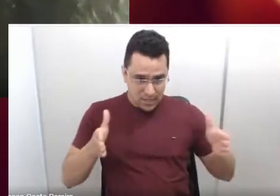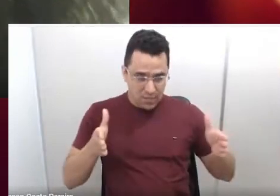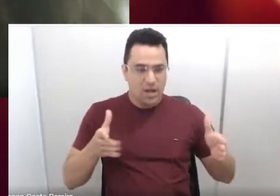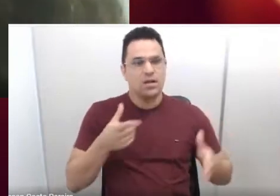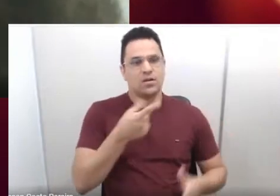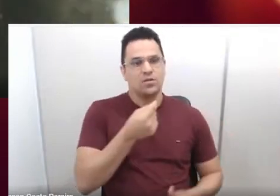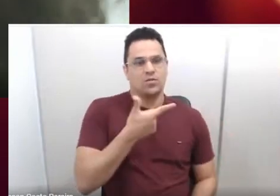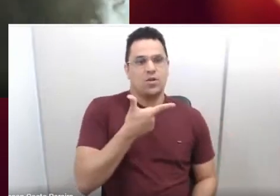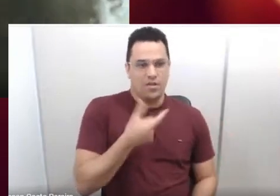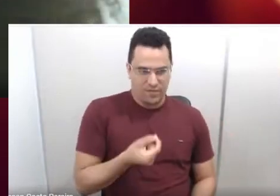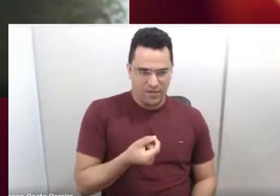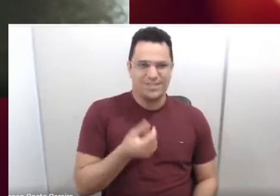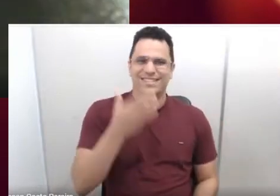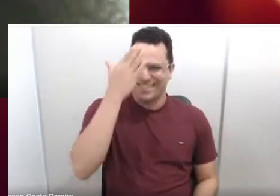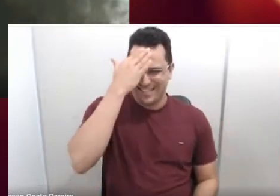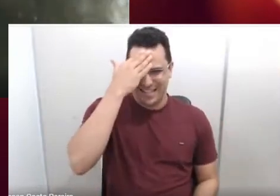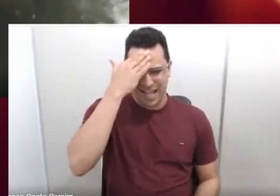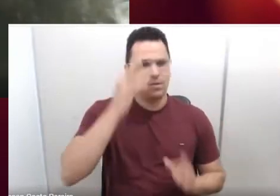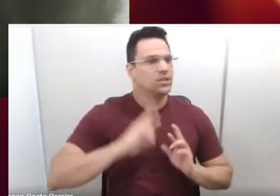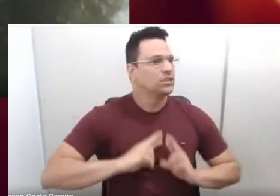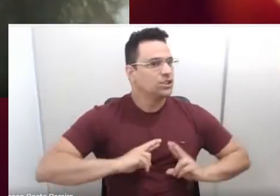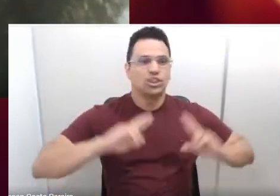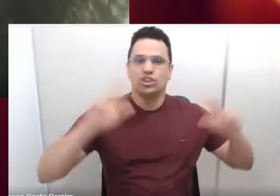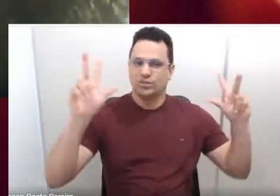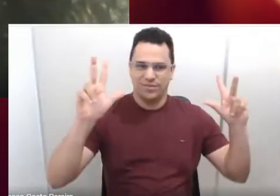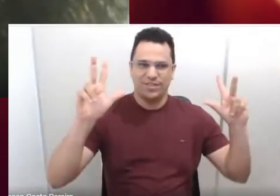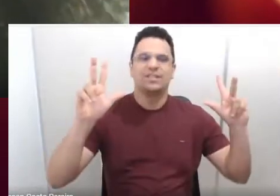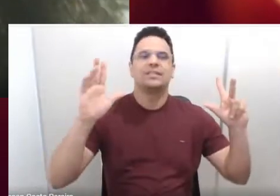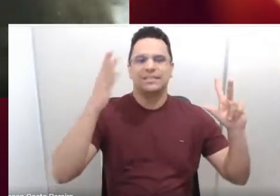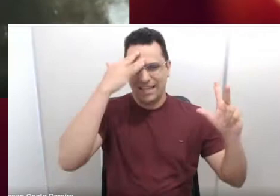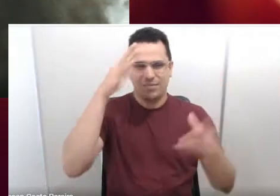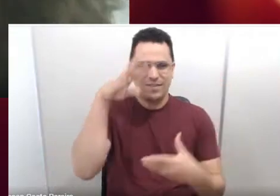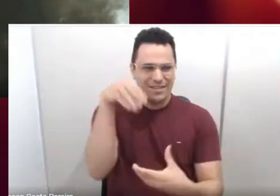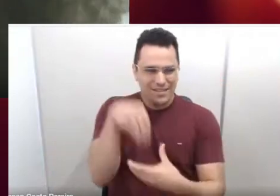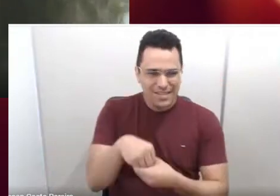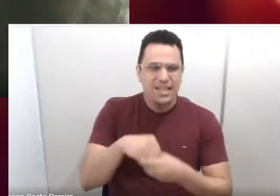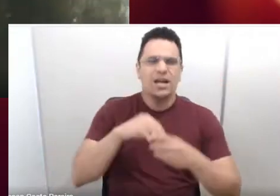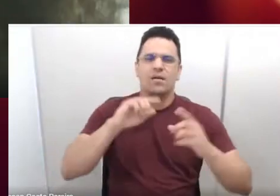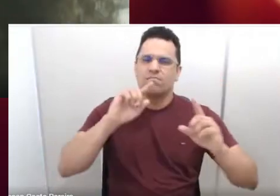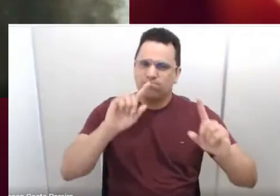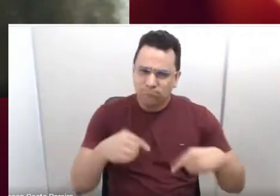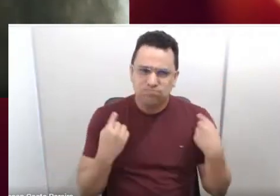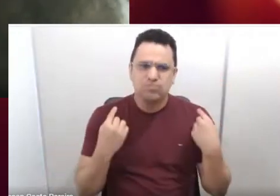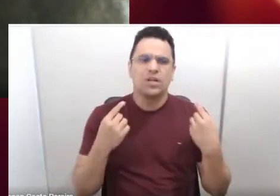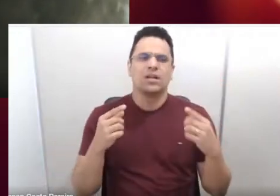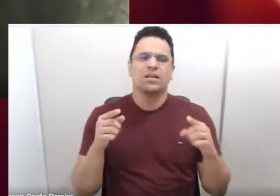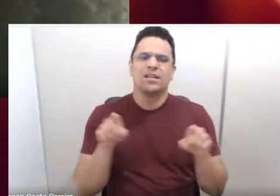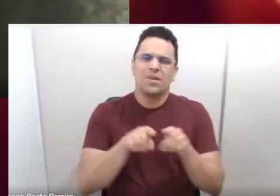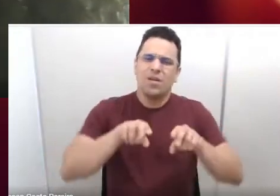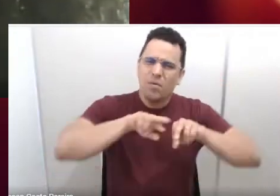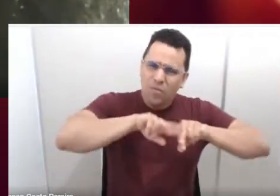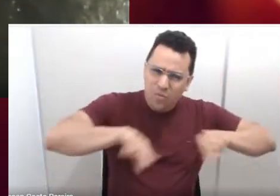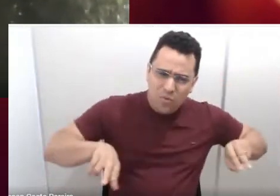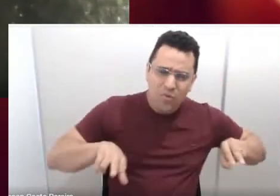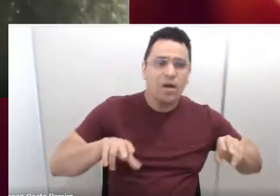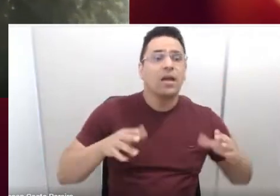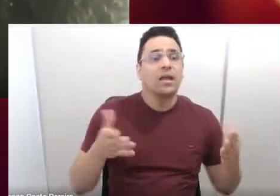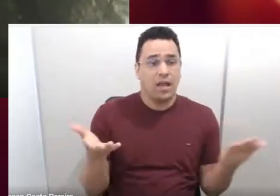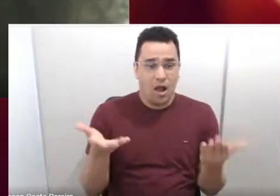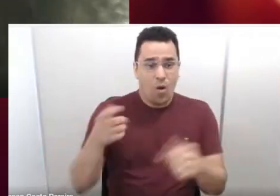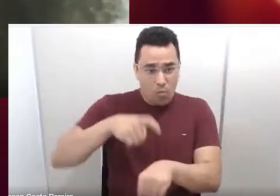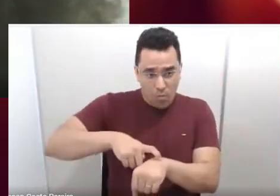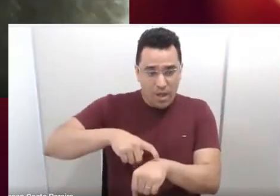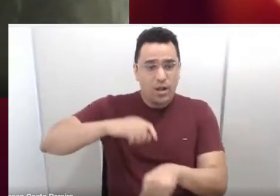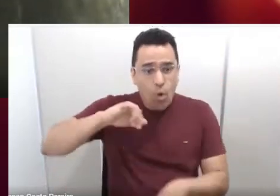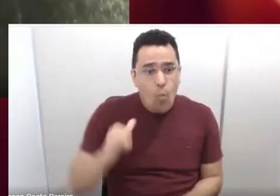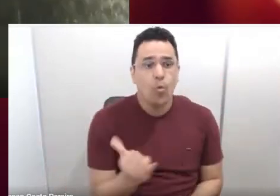2020, que foi tão peculiar, né, que nos trouxe tantos desafios e que abriu também possibilidades para a gente reinventar o nosso cotidiano